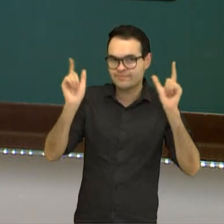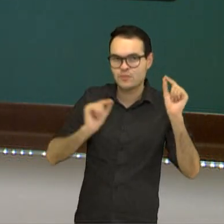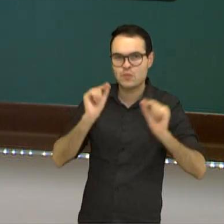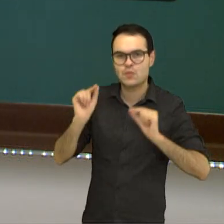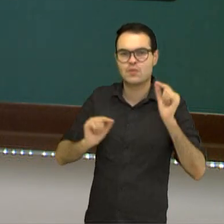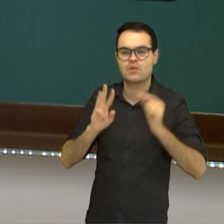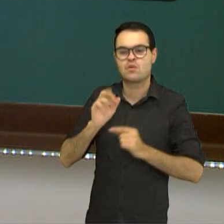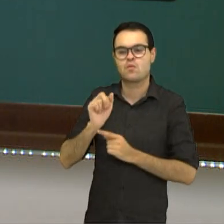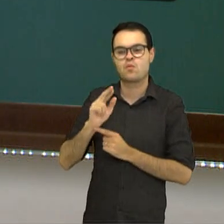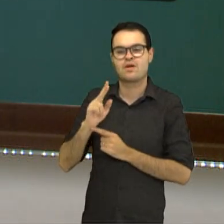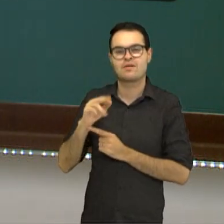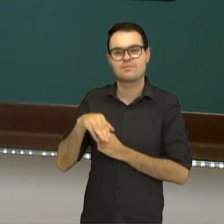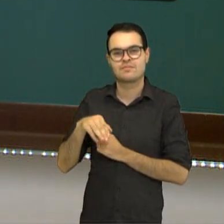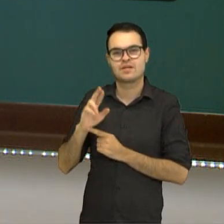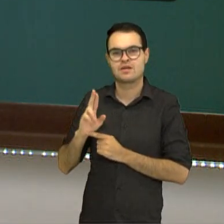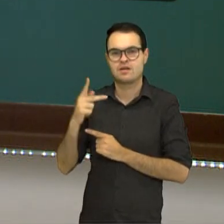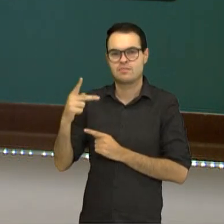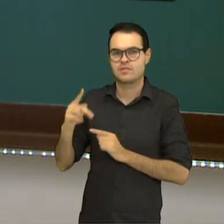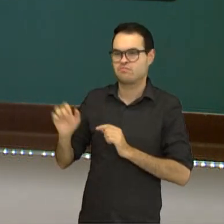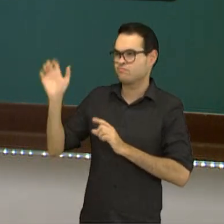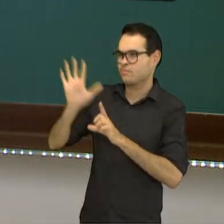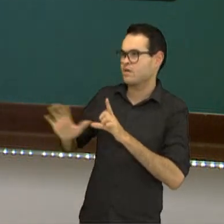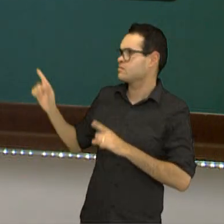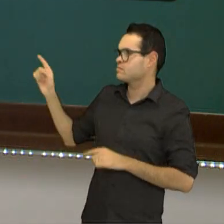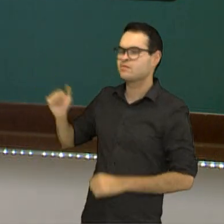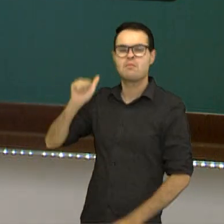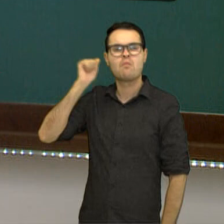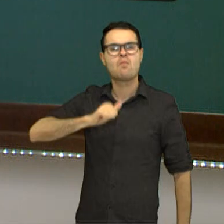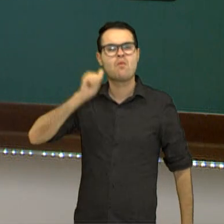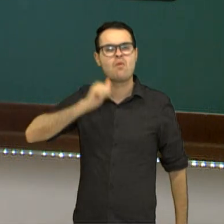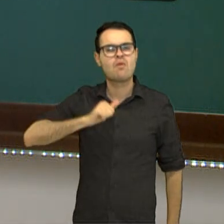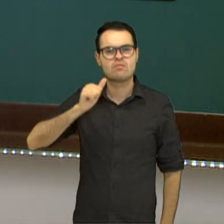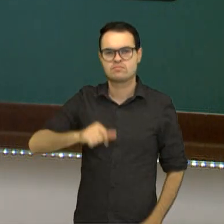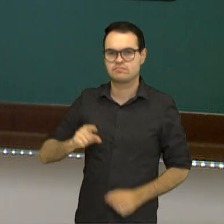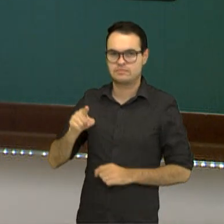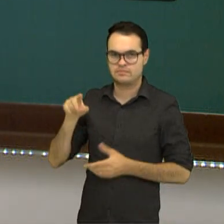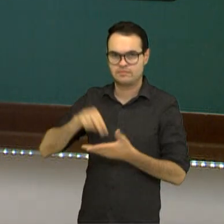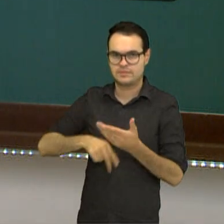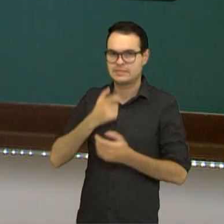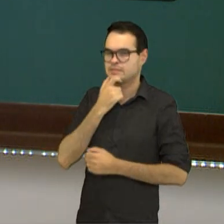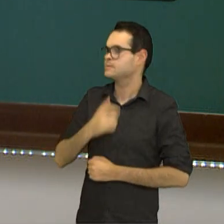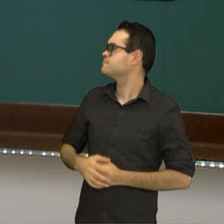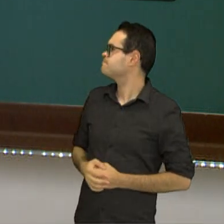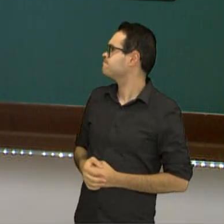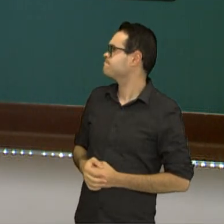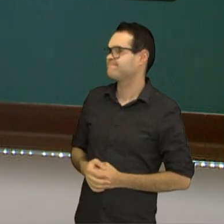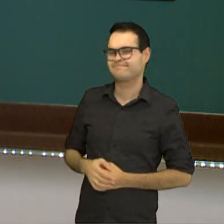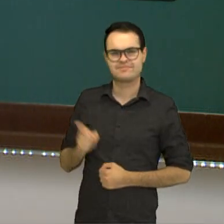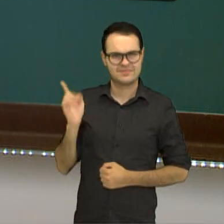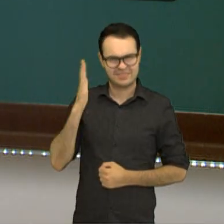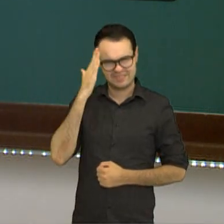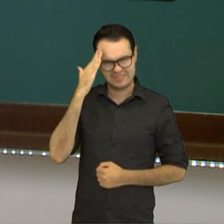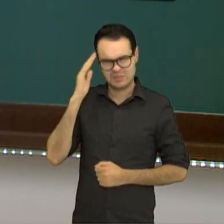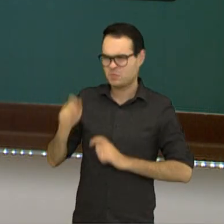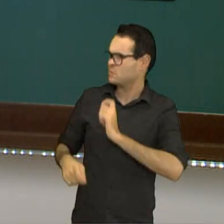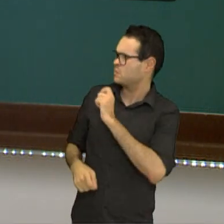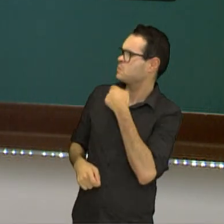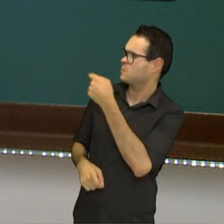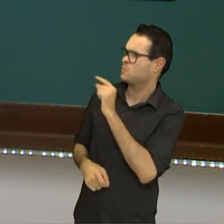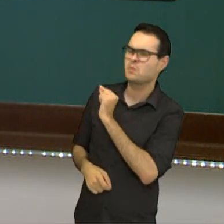lugar, olhem essa imagem dessa mulher. Do you know who this woman is? Vocês têm ideia quem é